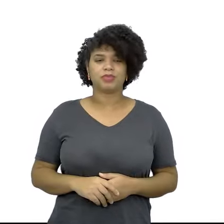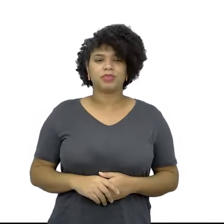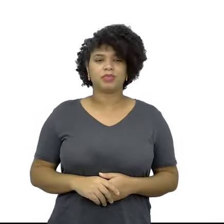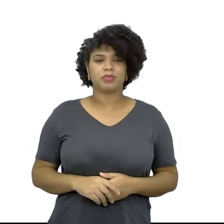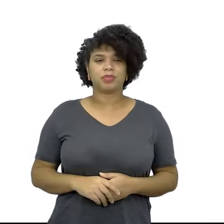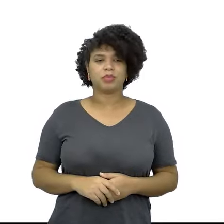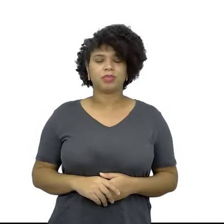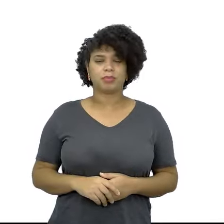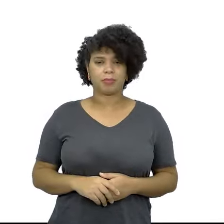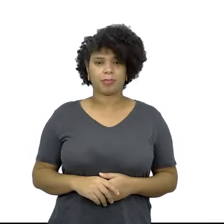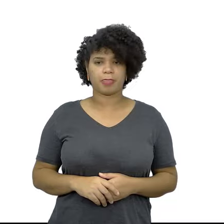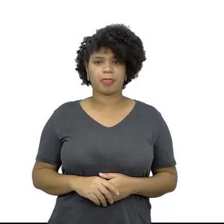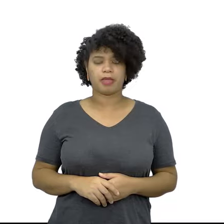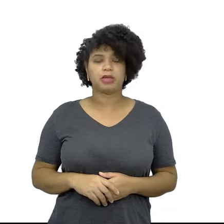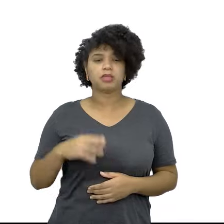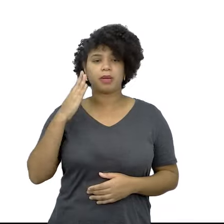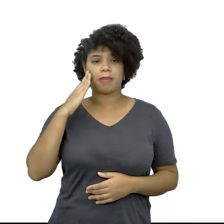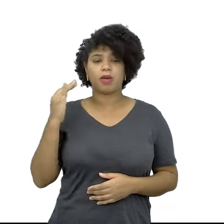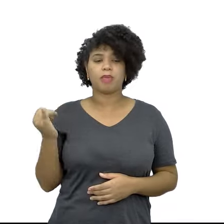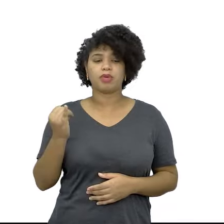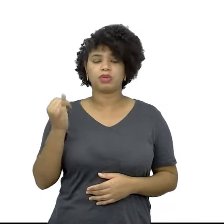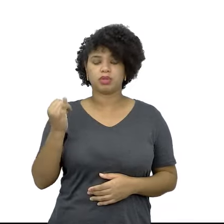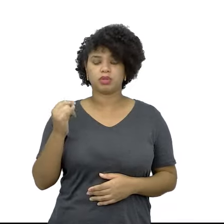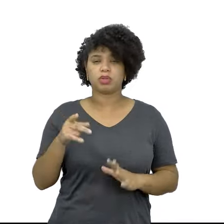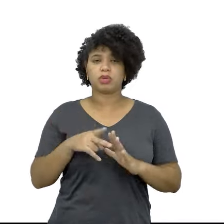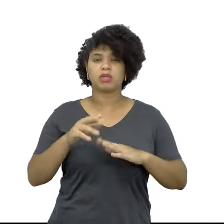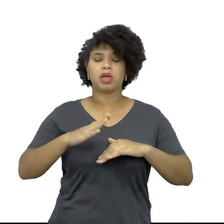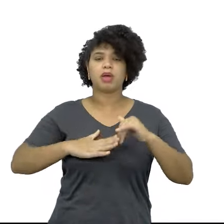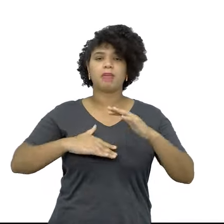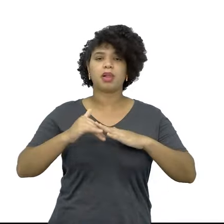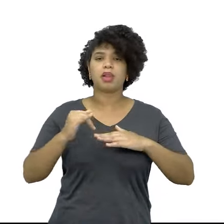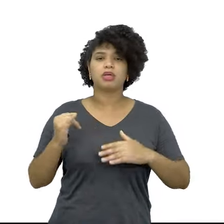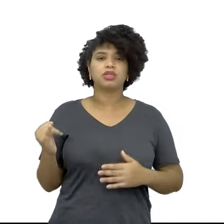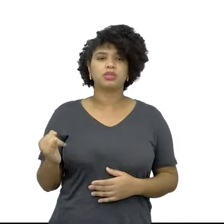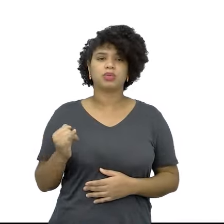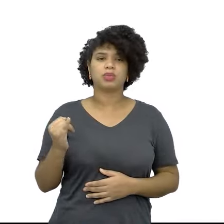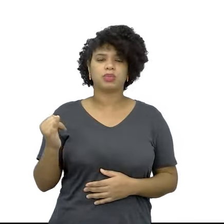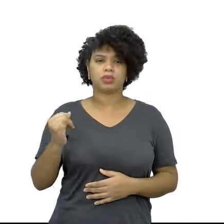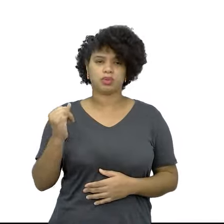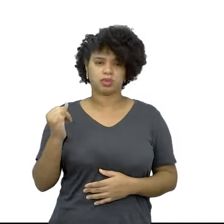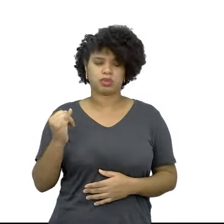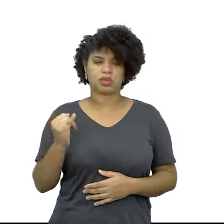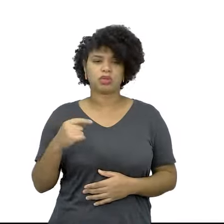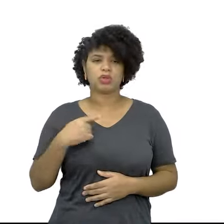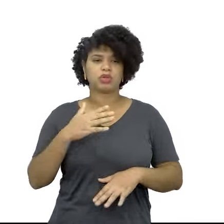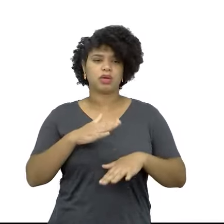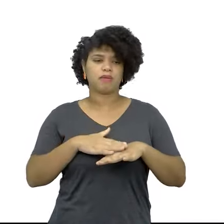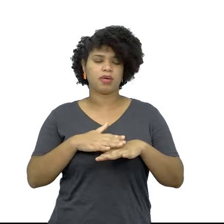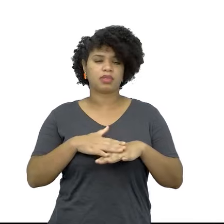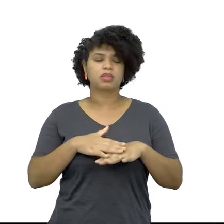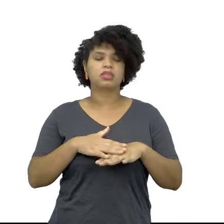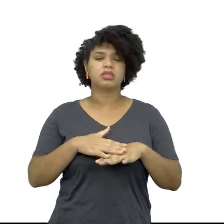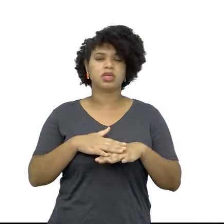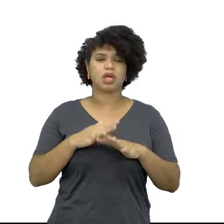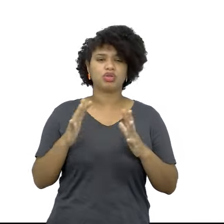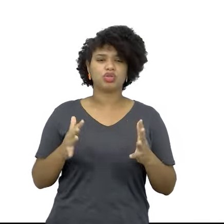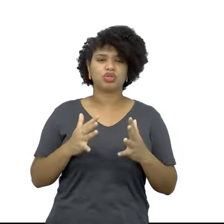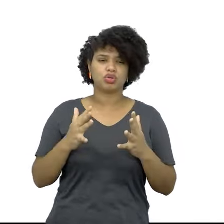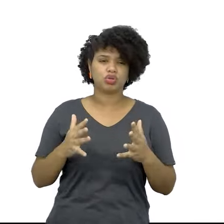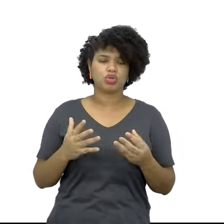há alguns instantes, a importância da matriz de habilidades essenciais é que a gente faça esse movimento, né?